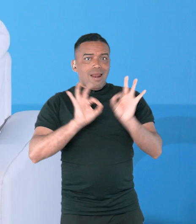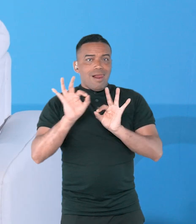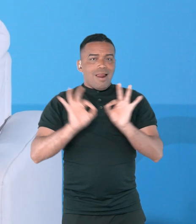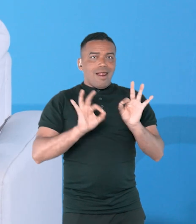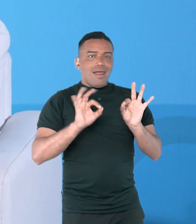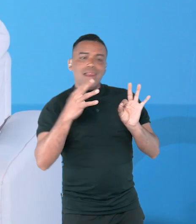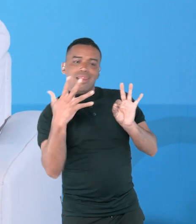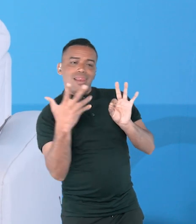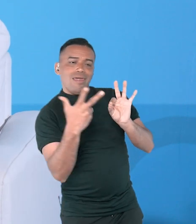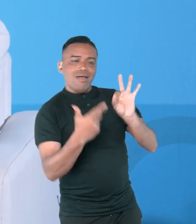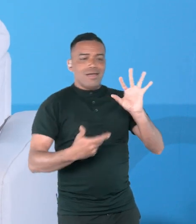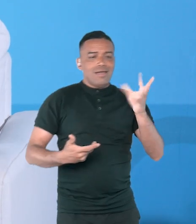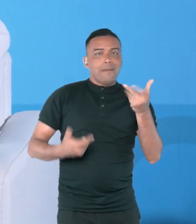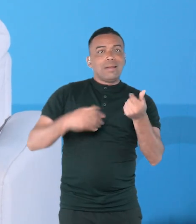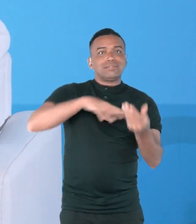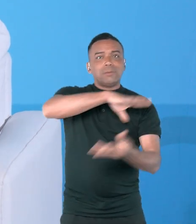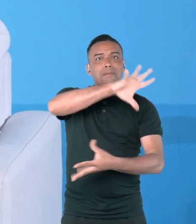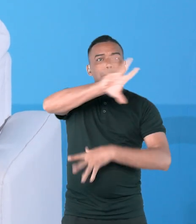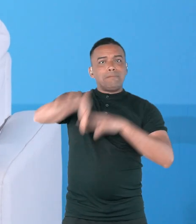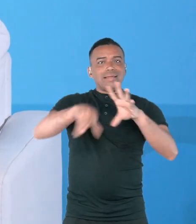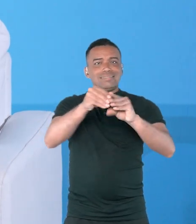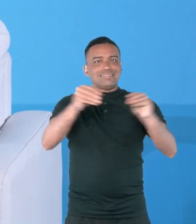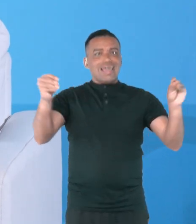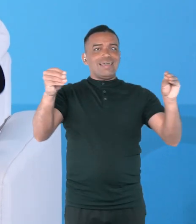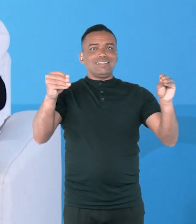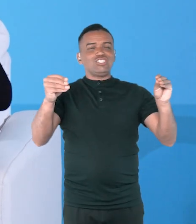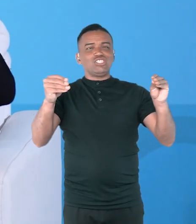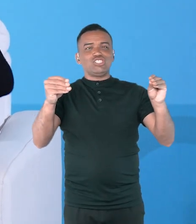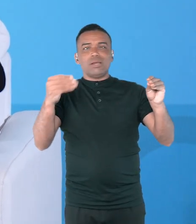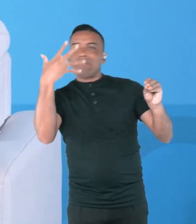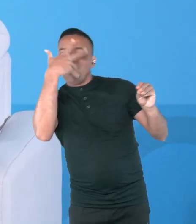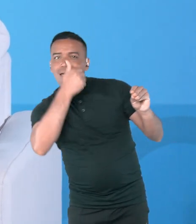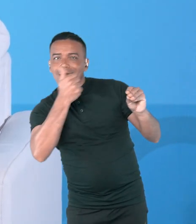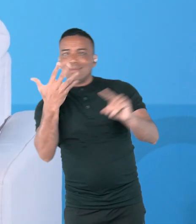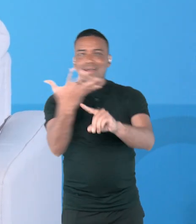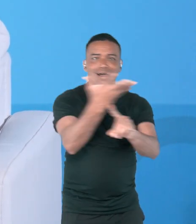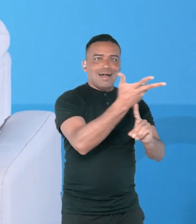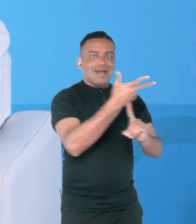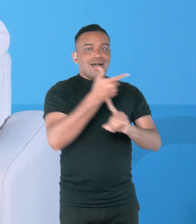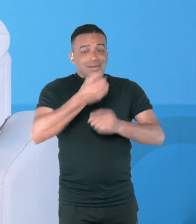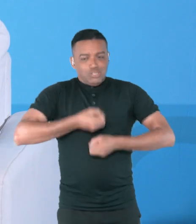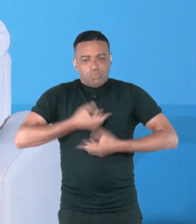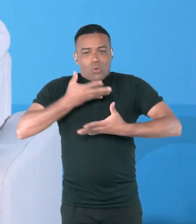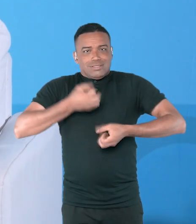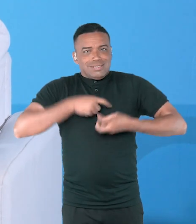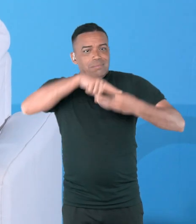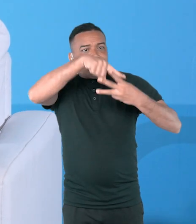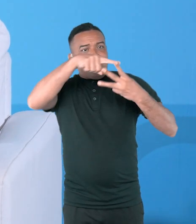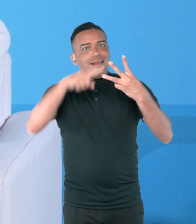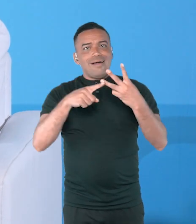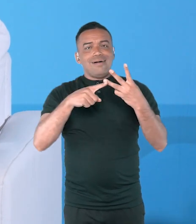de beleza, no papel de presente da beleza, da arte, né, da